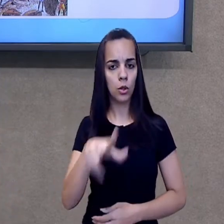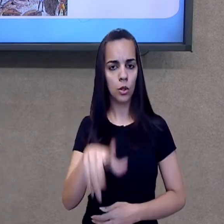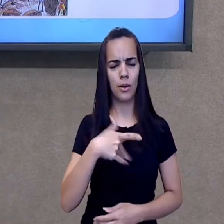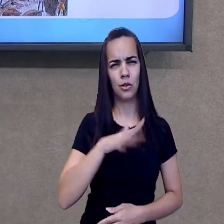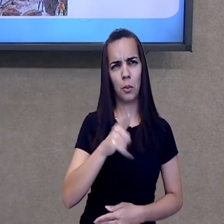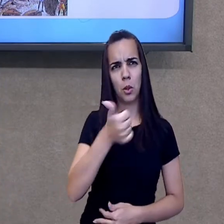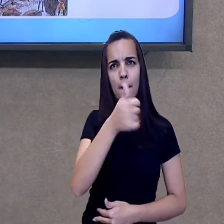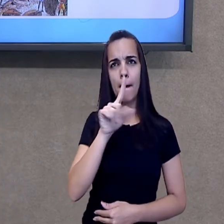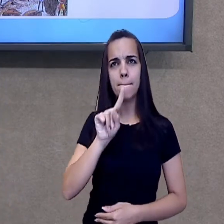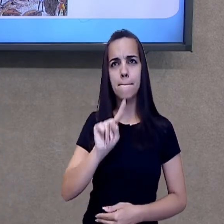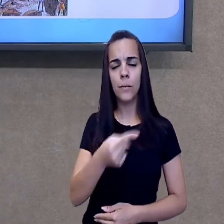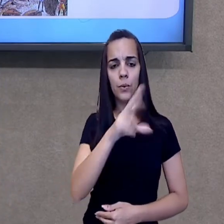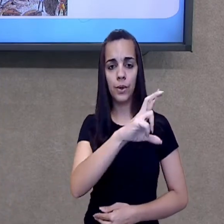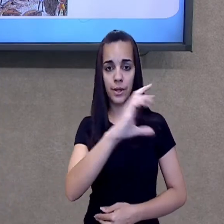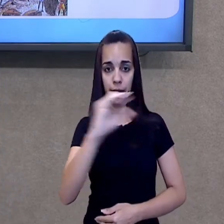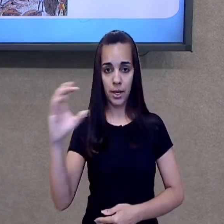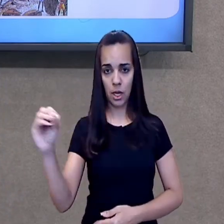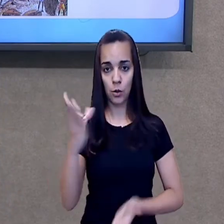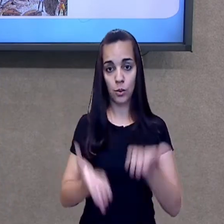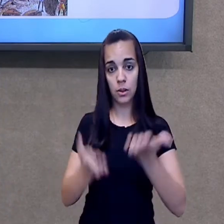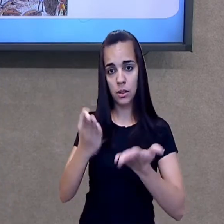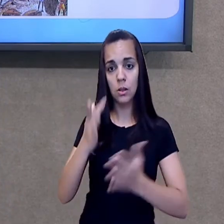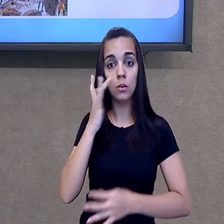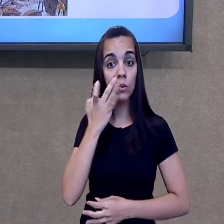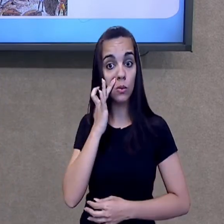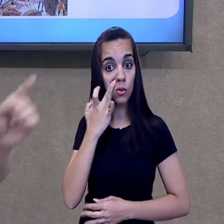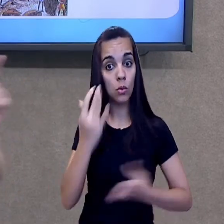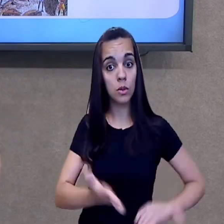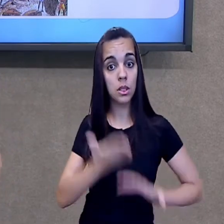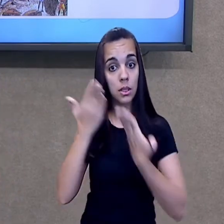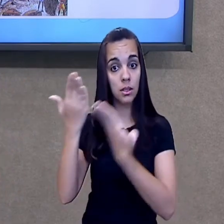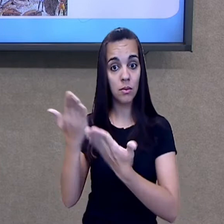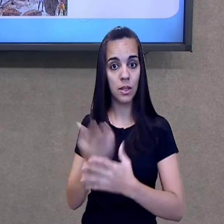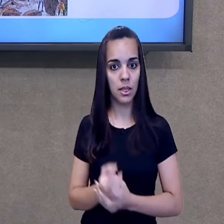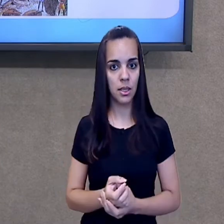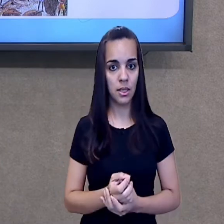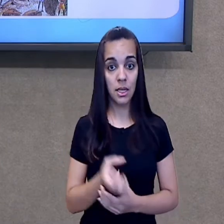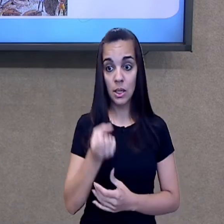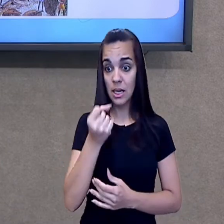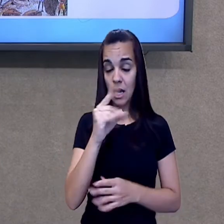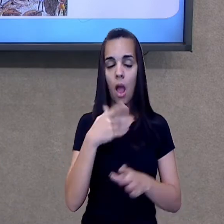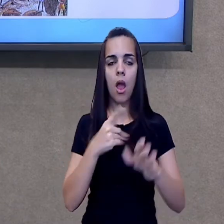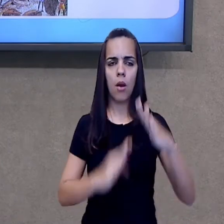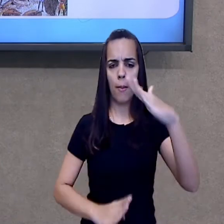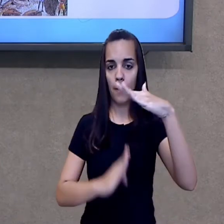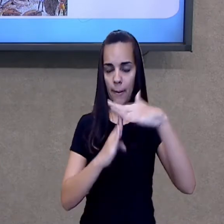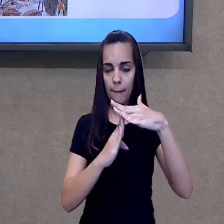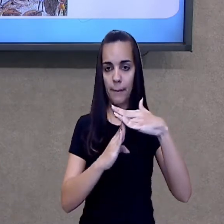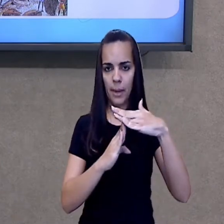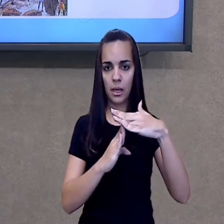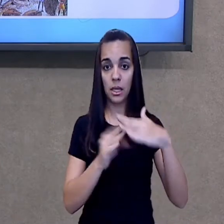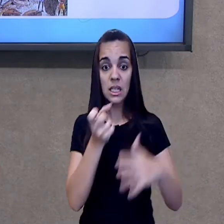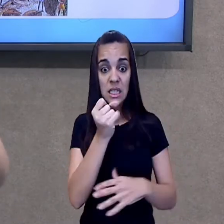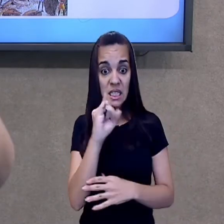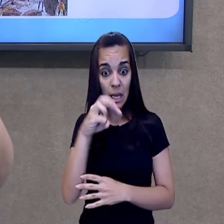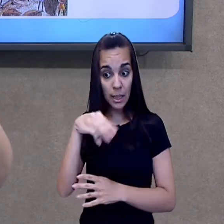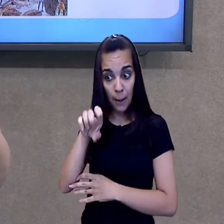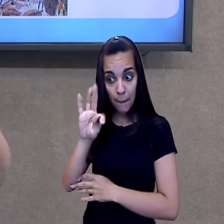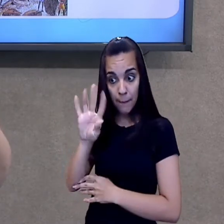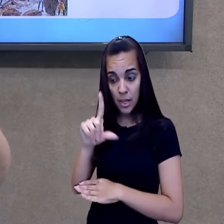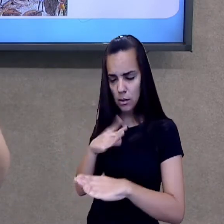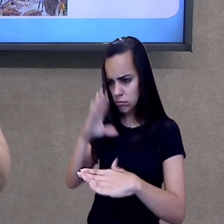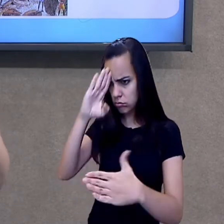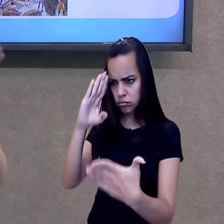1.500 quilos, por ano para Portugal. Quando esta meta não era atingida, os soldados da